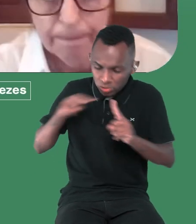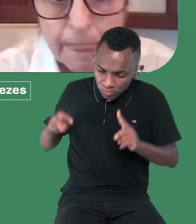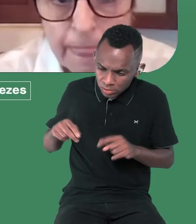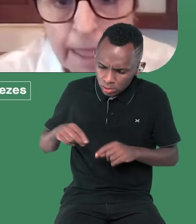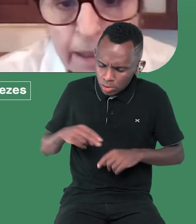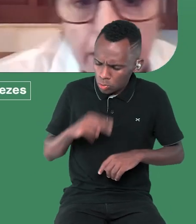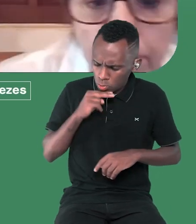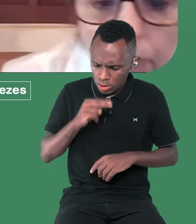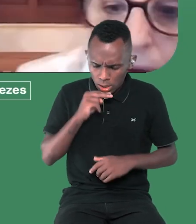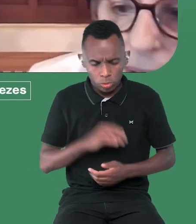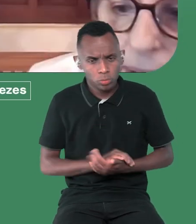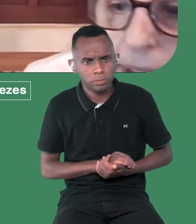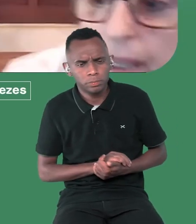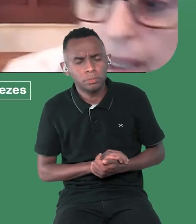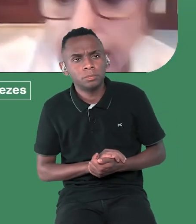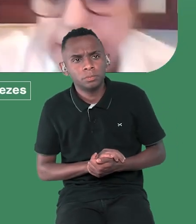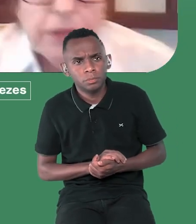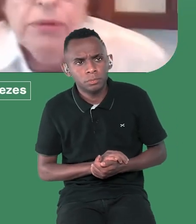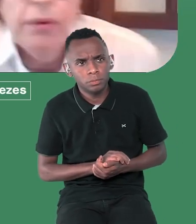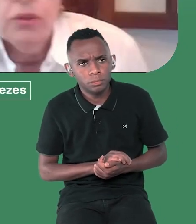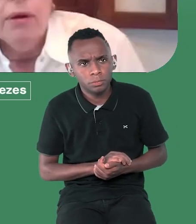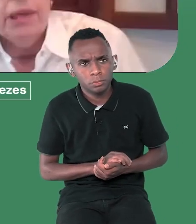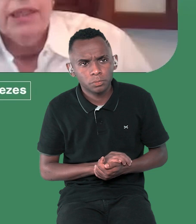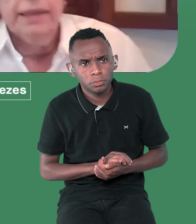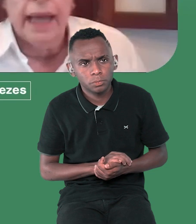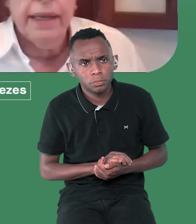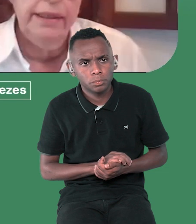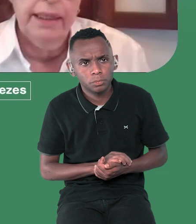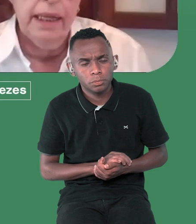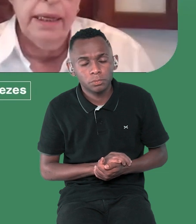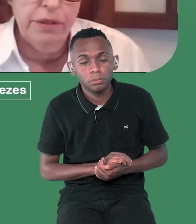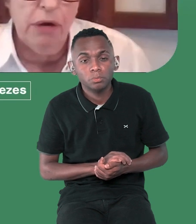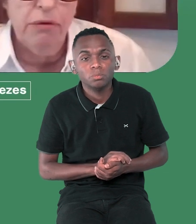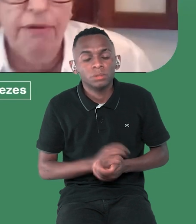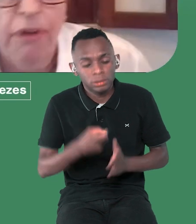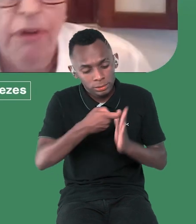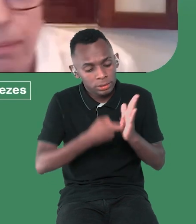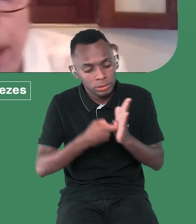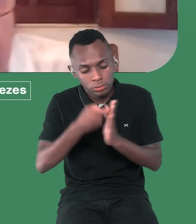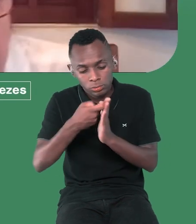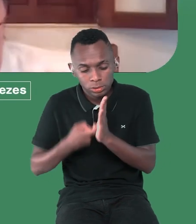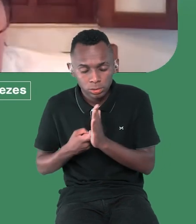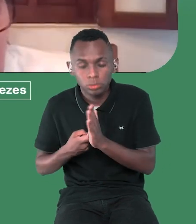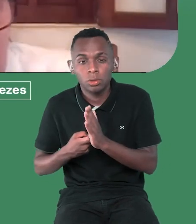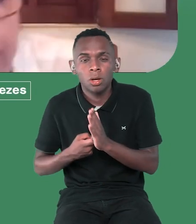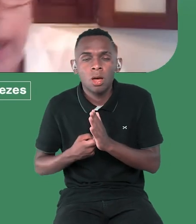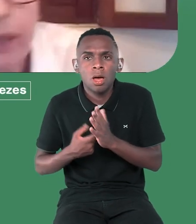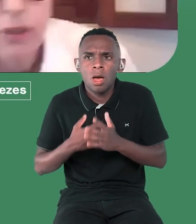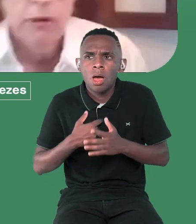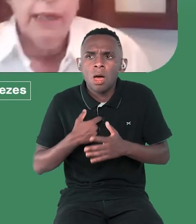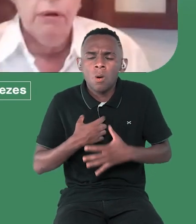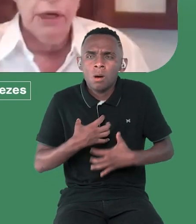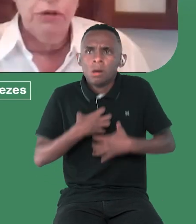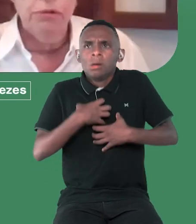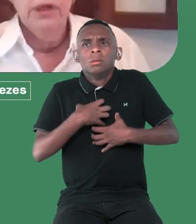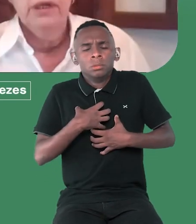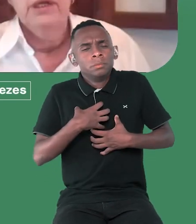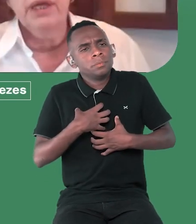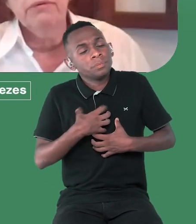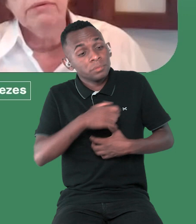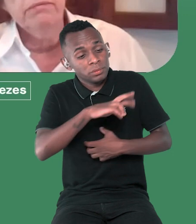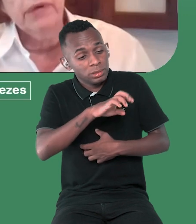neto. Bom, essas duas obras da Thaís, né, de alguma forma, me pegaram por isso. Senhor